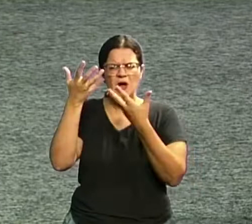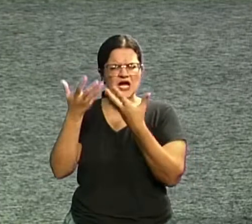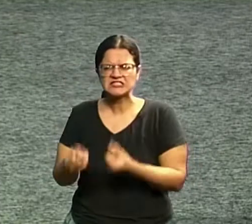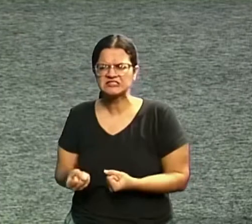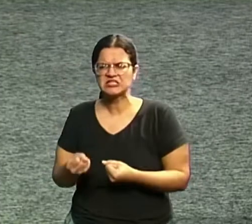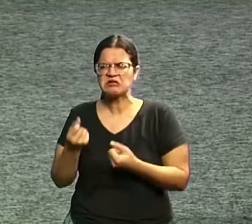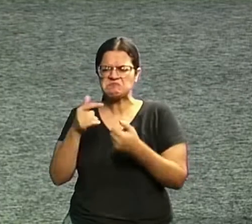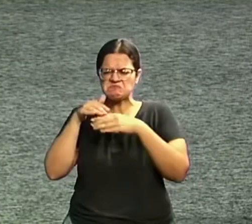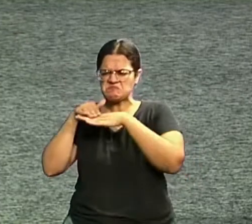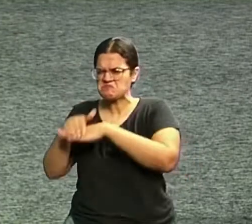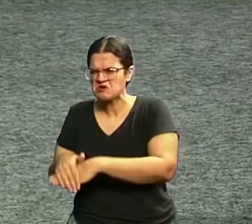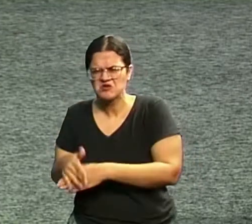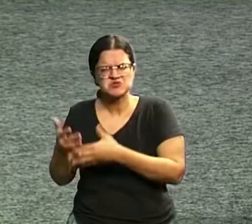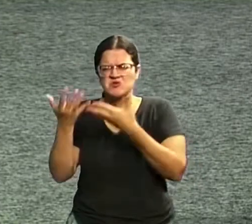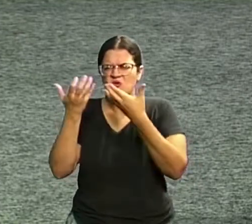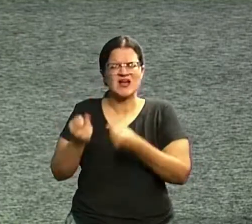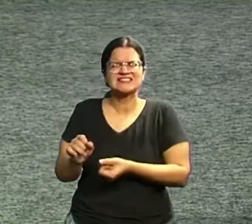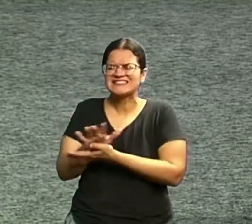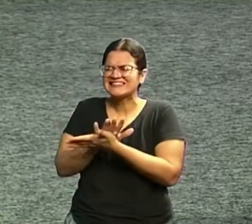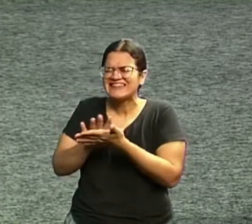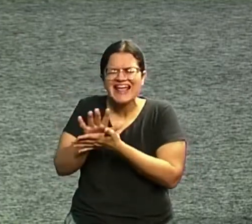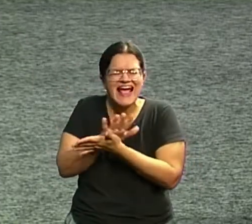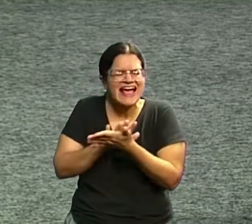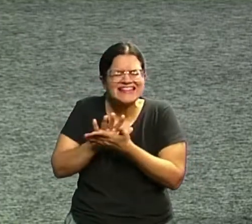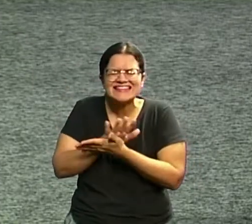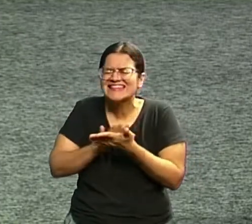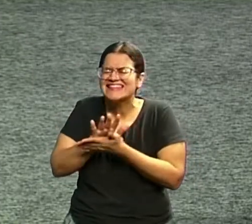não admitem nenhum tipo de